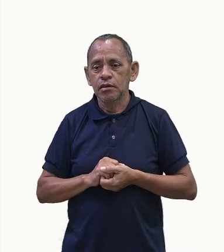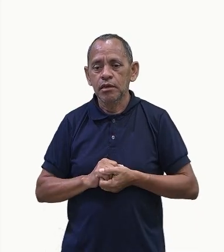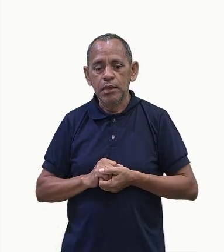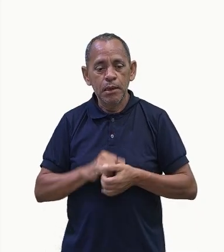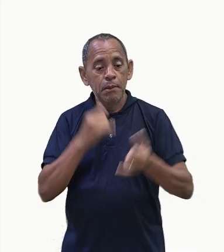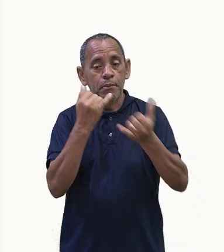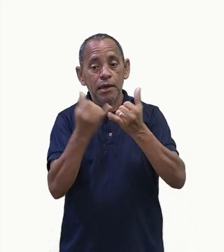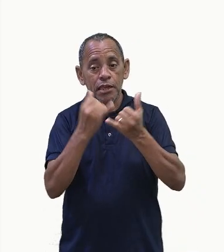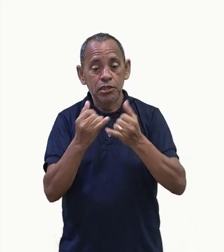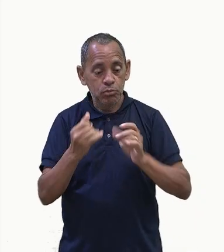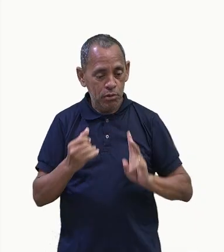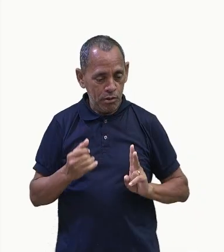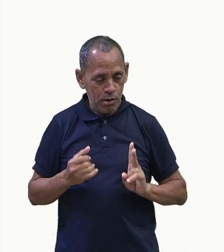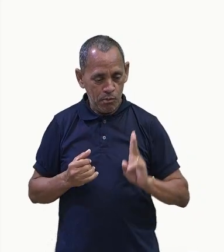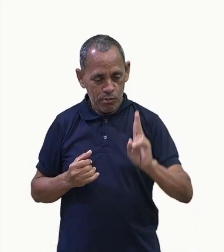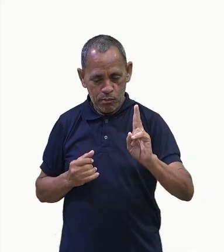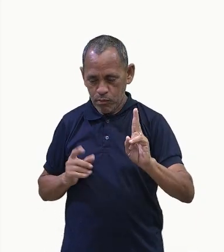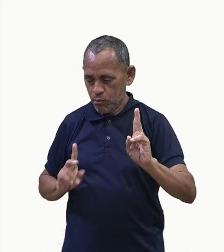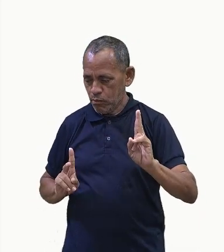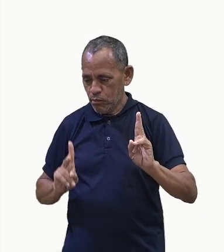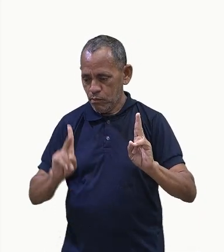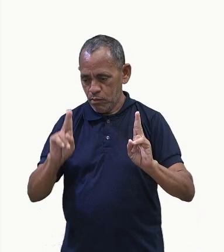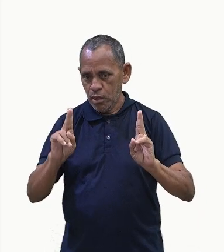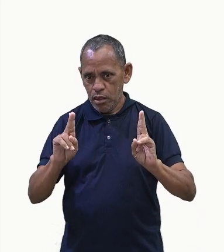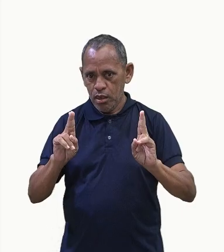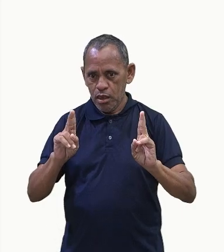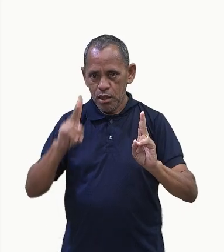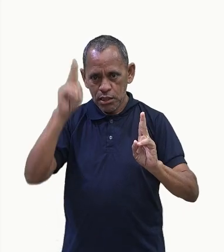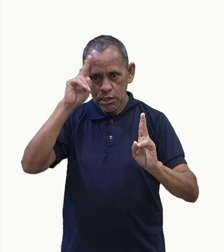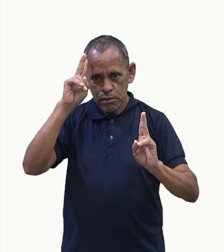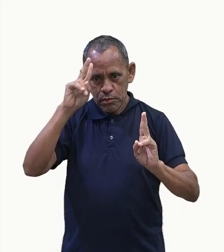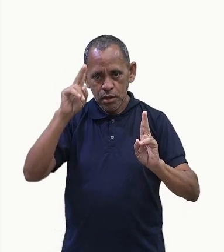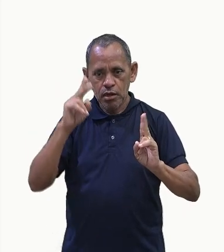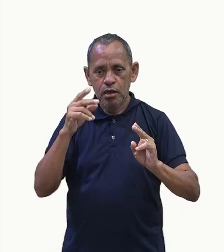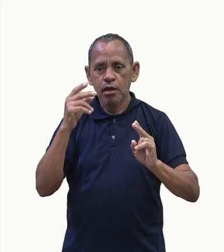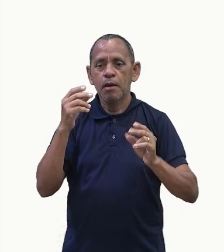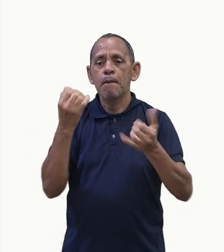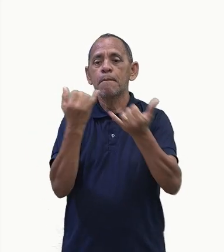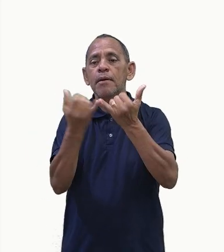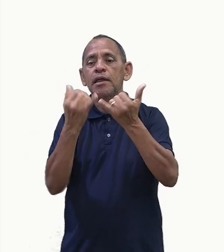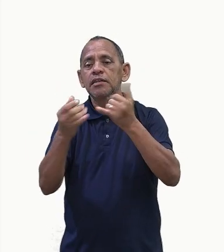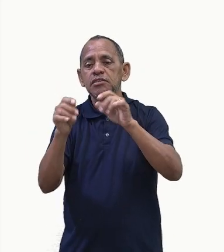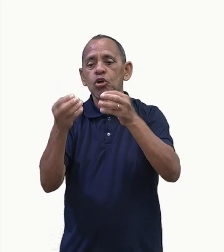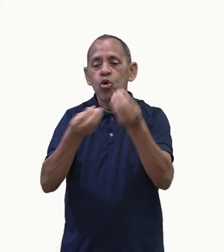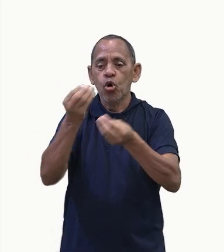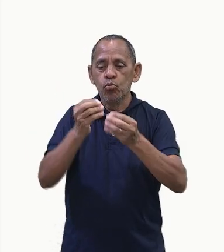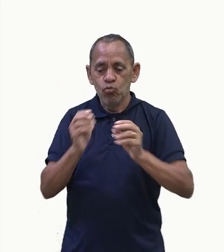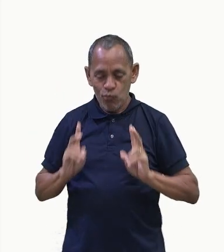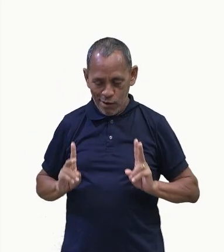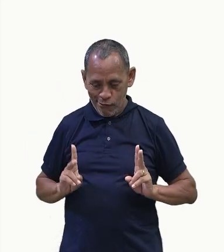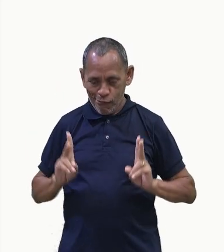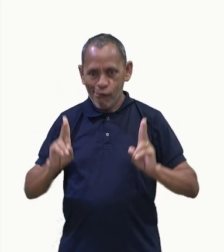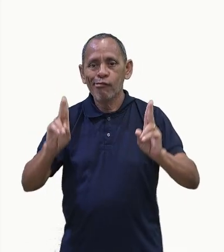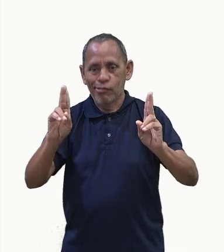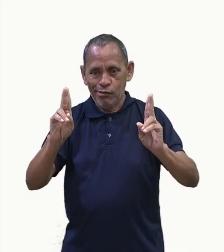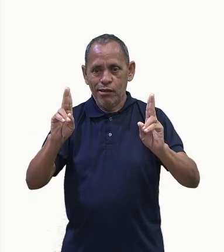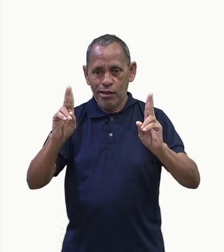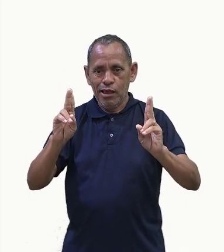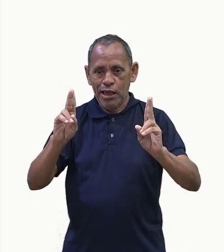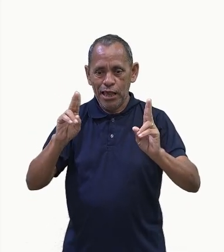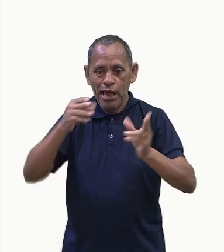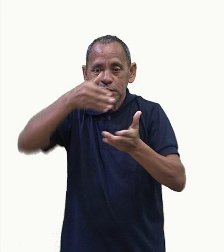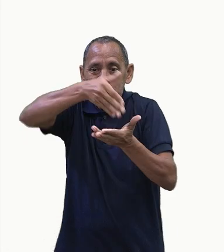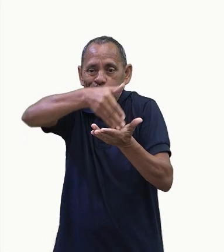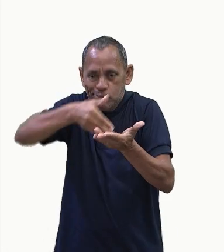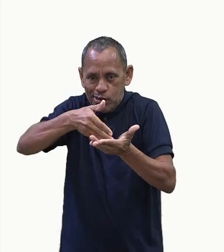tesoura, que vocês vão lembrar quando falar dessa tecnologia, ela vai cortar fragmento do DNA. Além